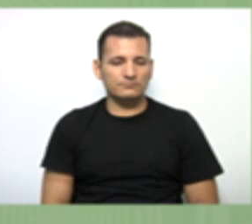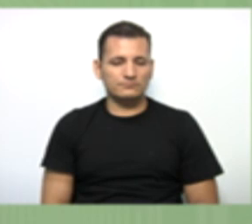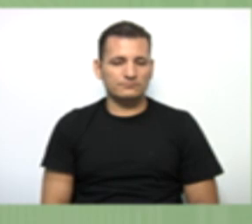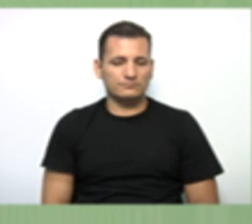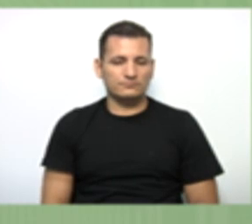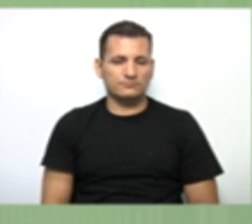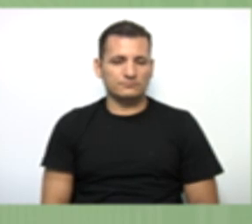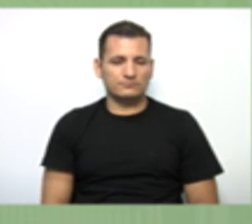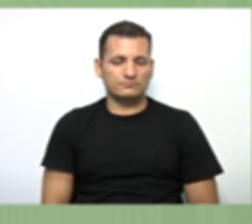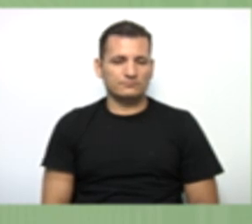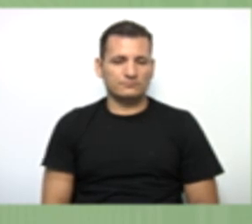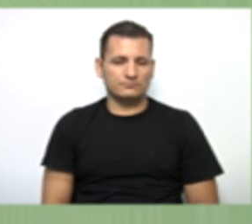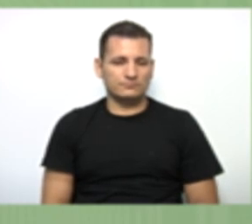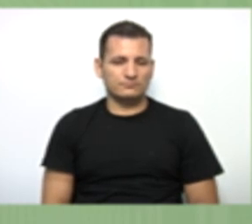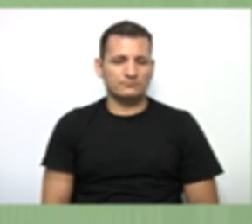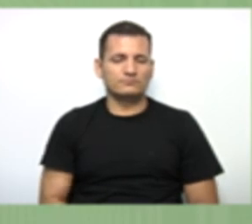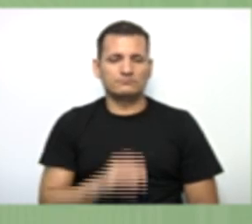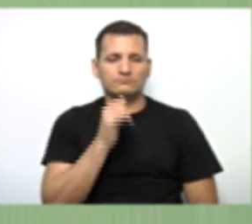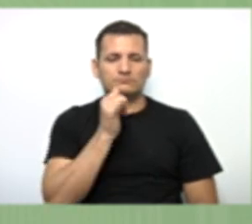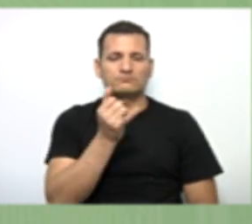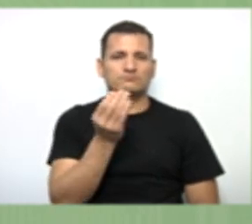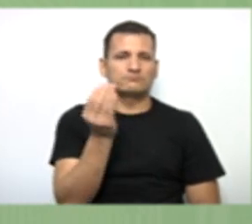Então, se eu chegar aqui e colocar o número decimal,